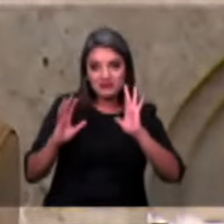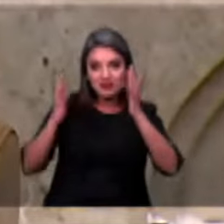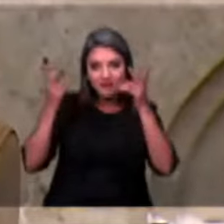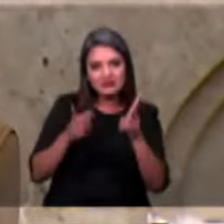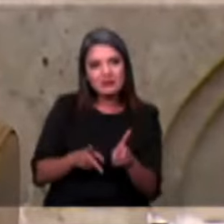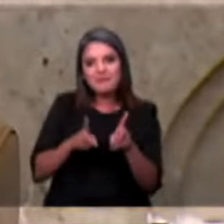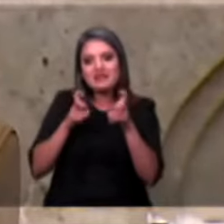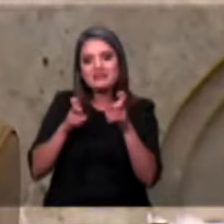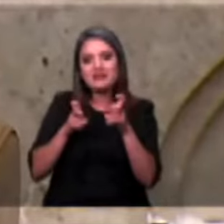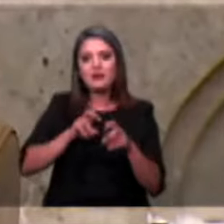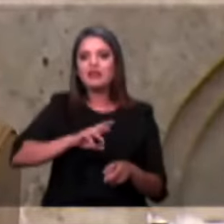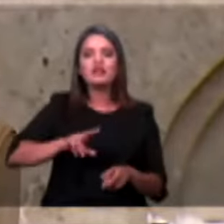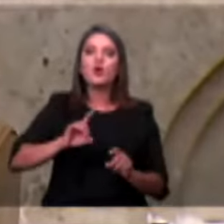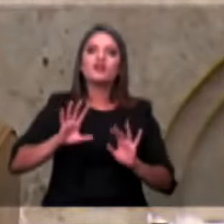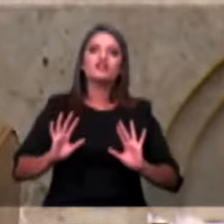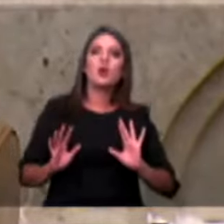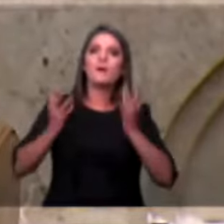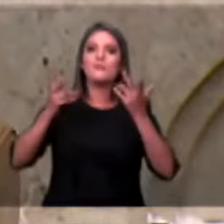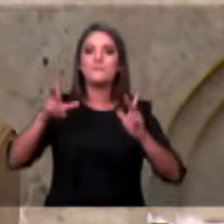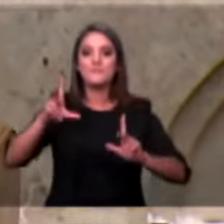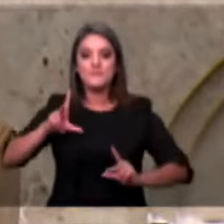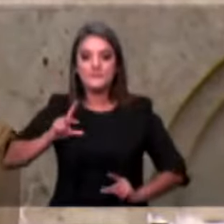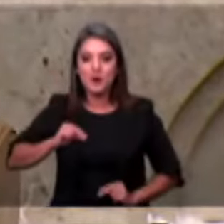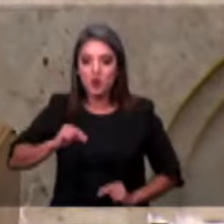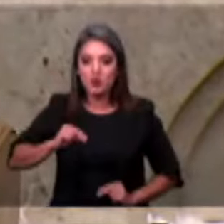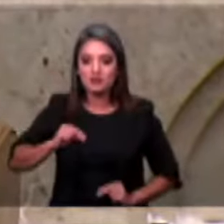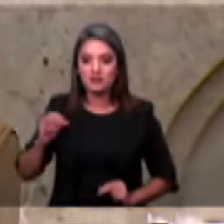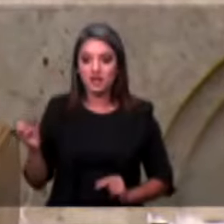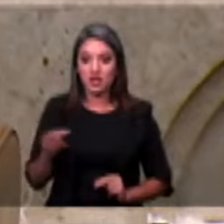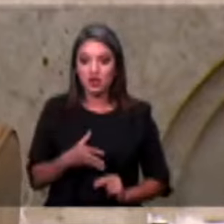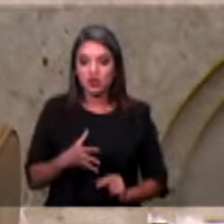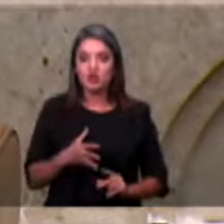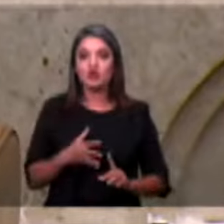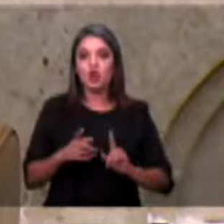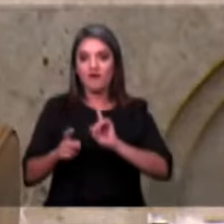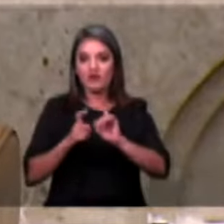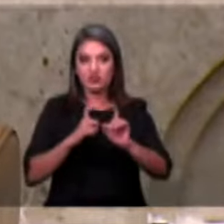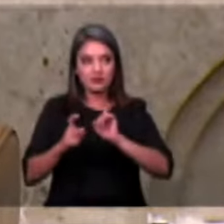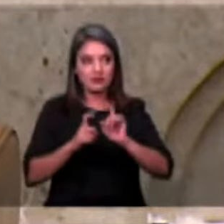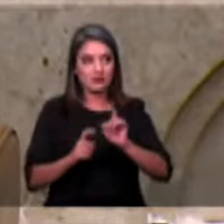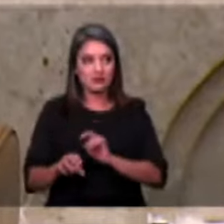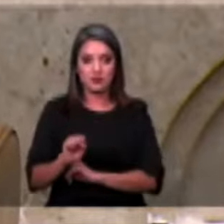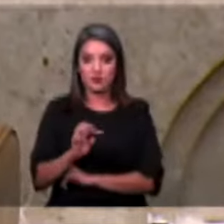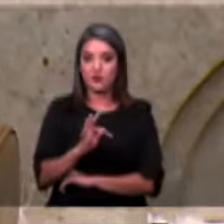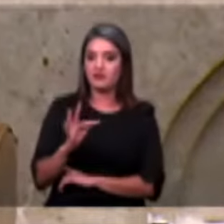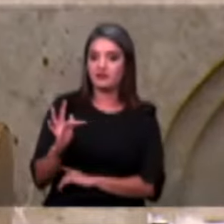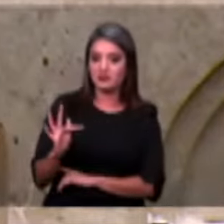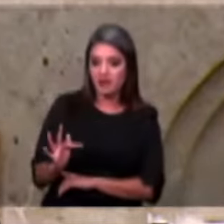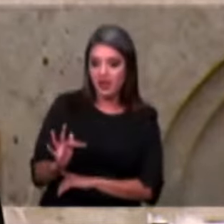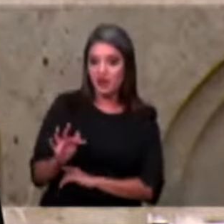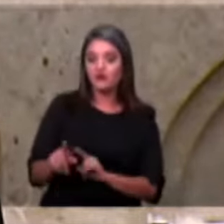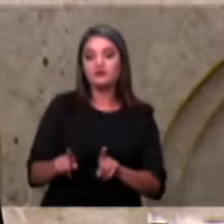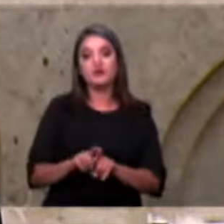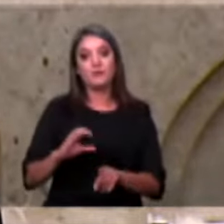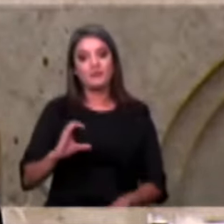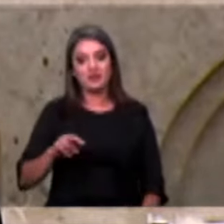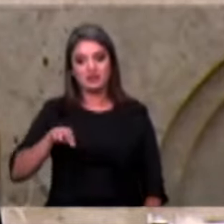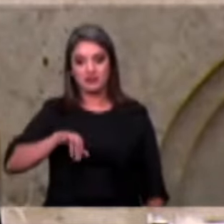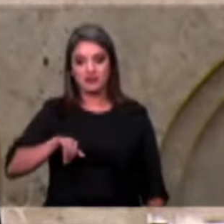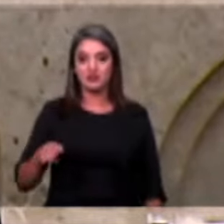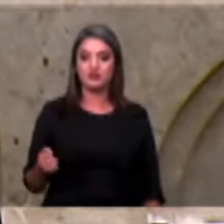uma cerimônia de posse da nova administração do Supremo Tribunal Federal e do Conselho Nacional